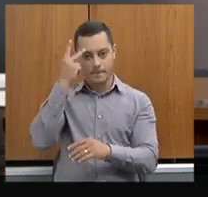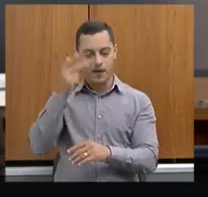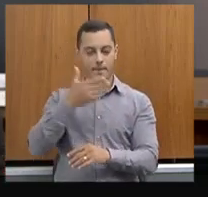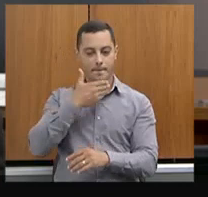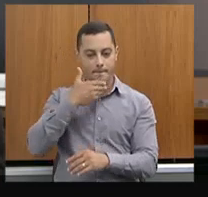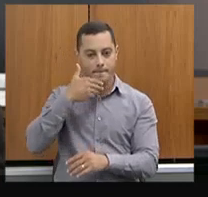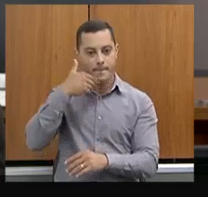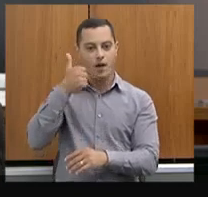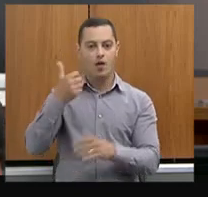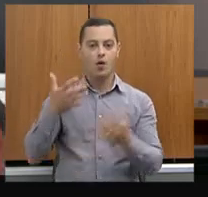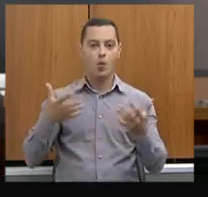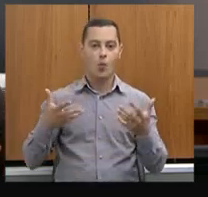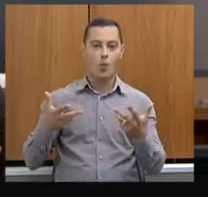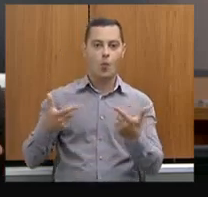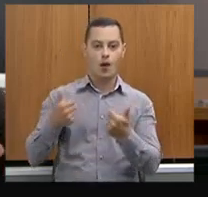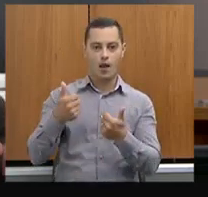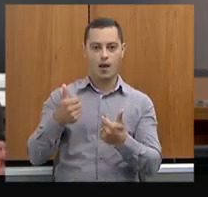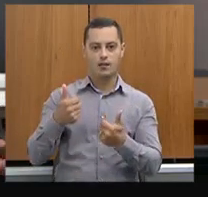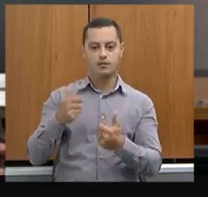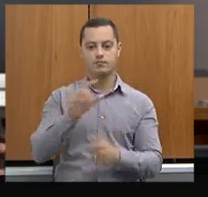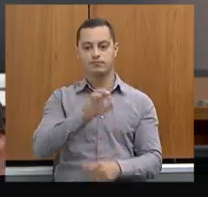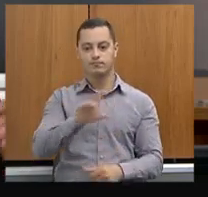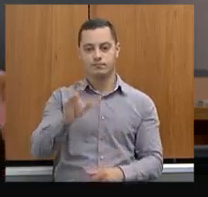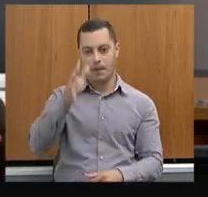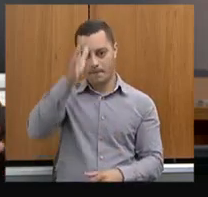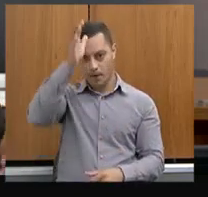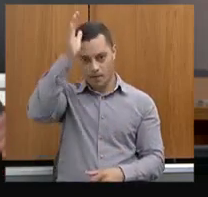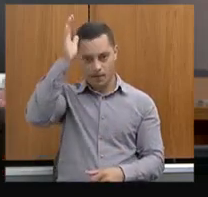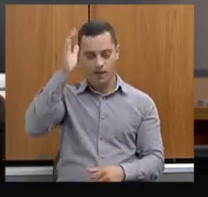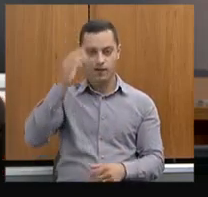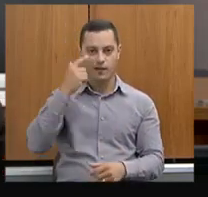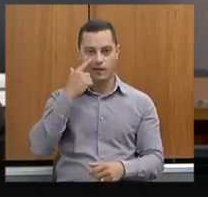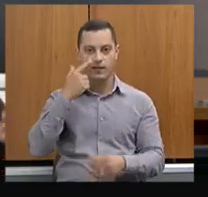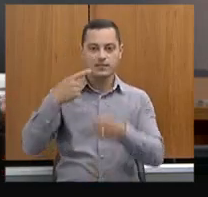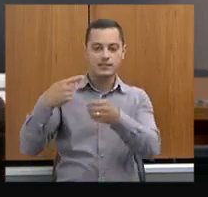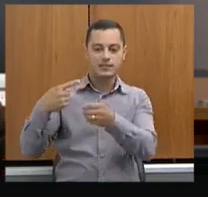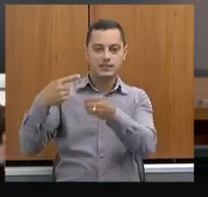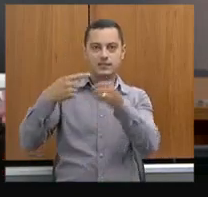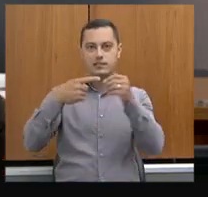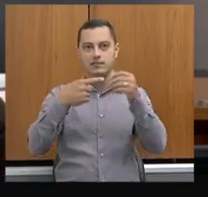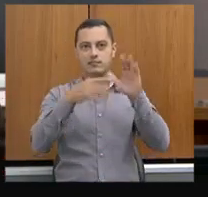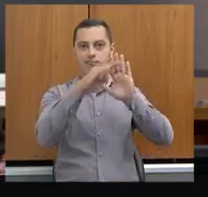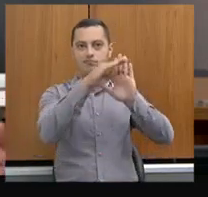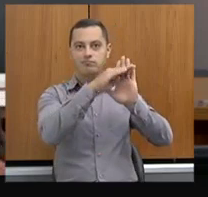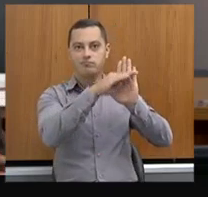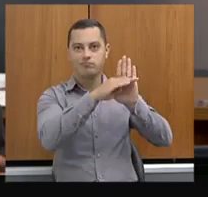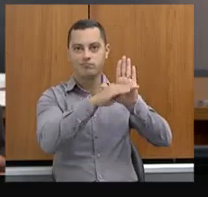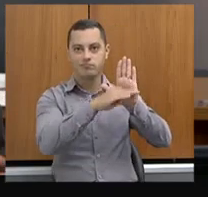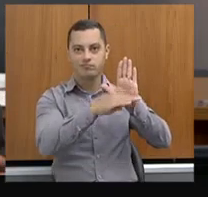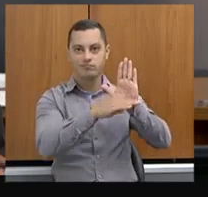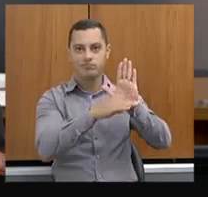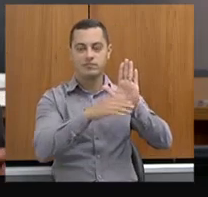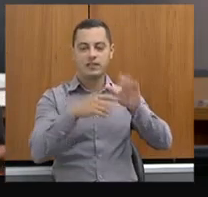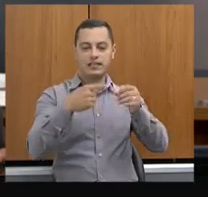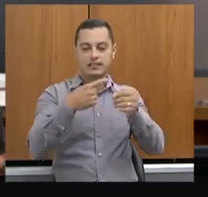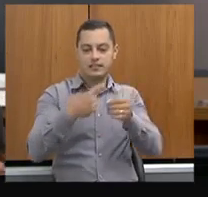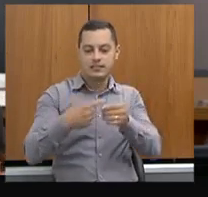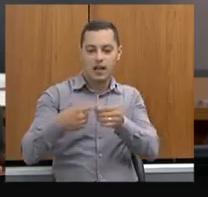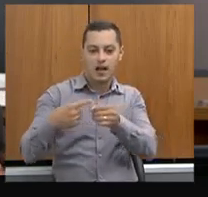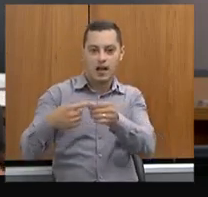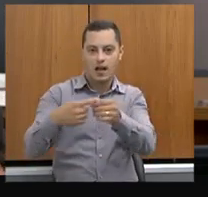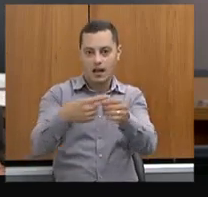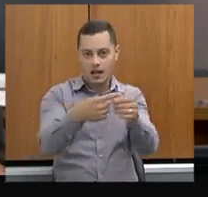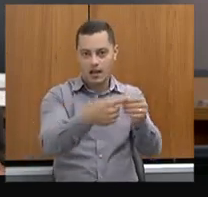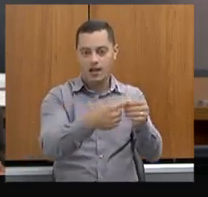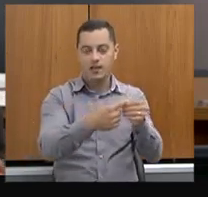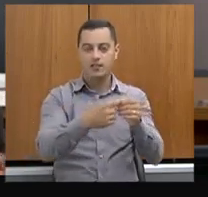então Campo das Vertentes 20 mil reais e que tinha Metropolitana enfim em todas as regiões nós